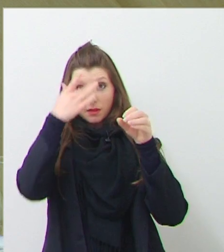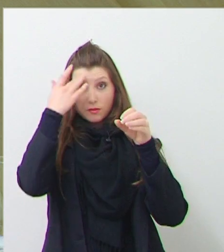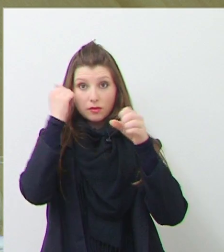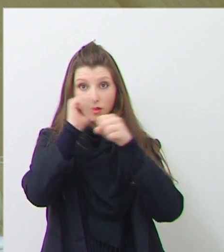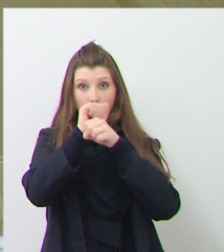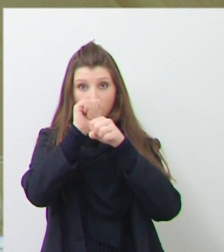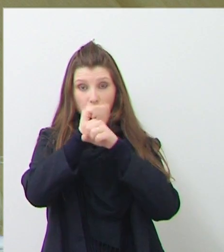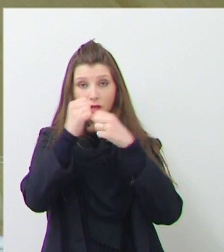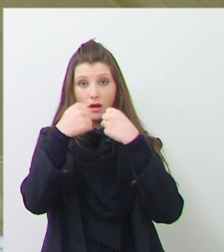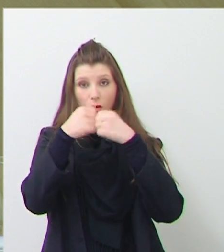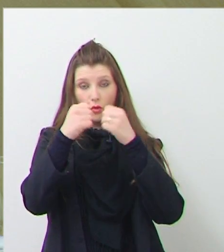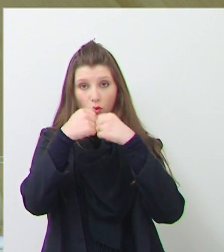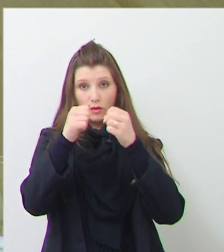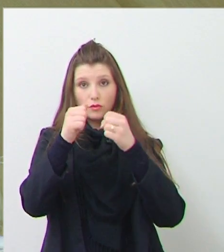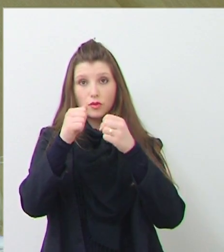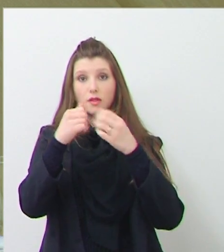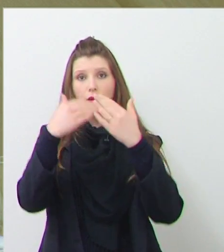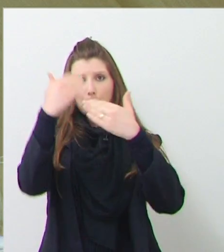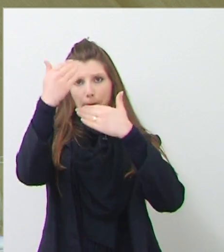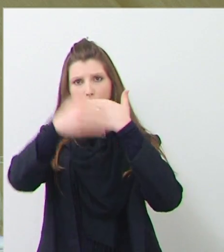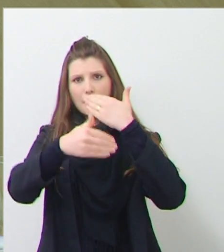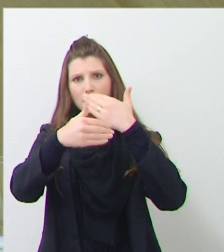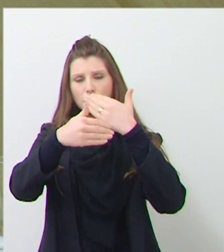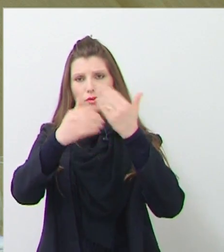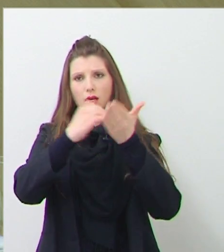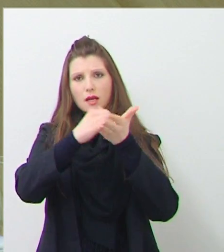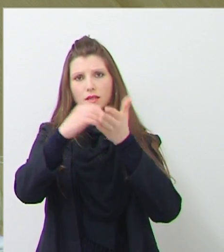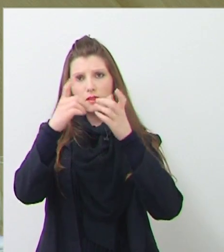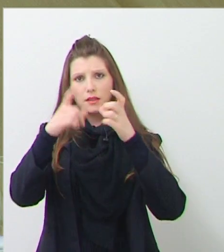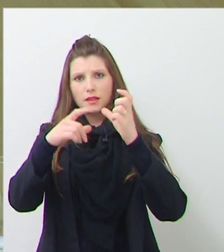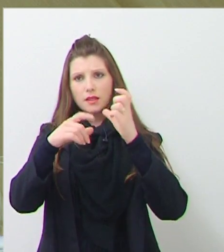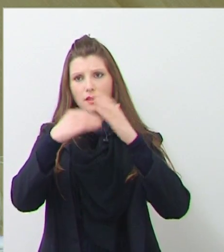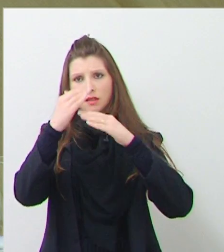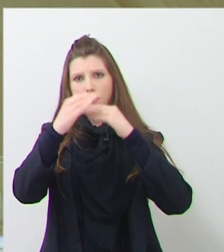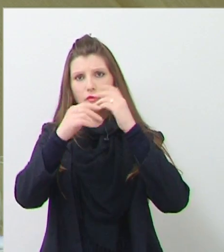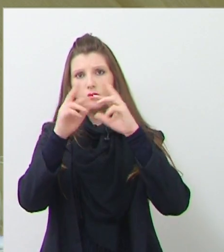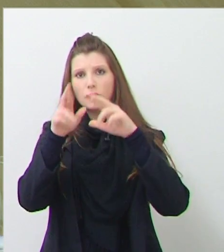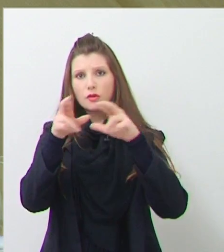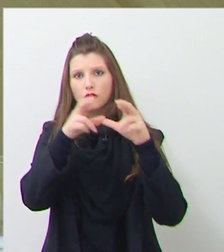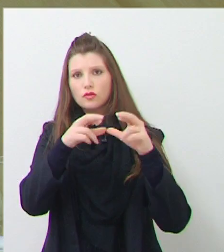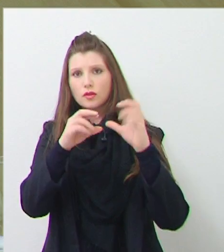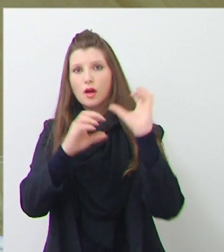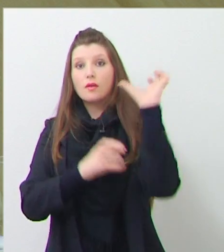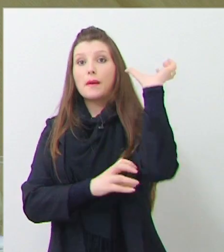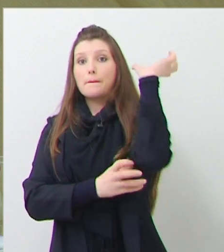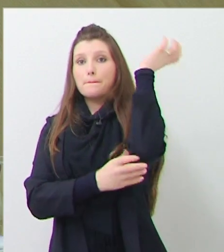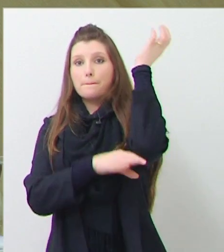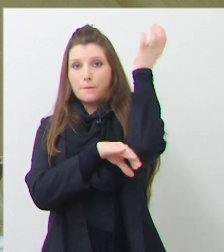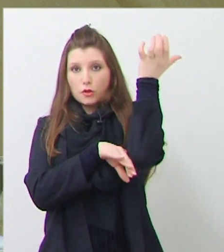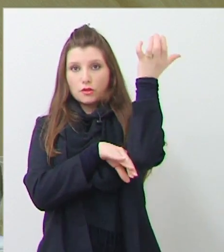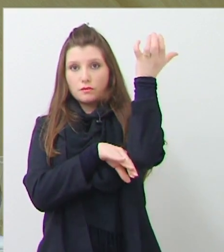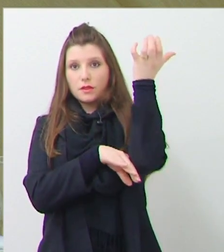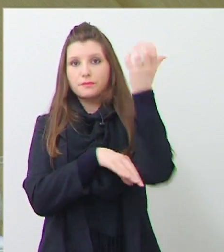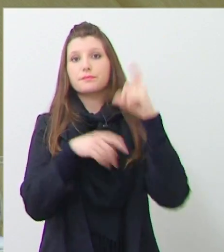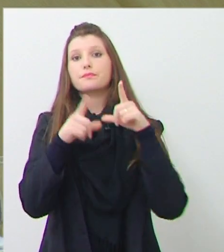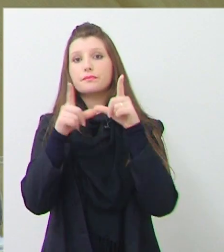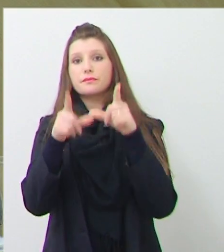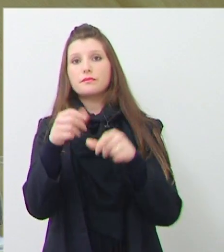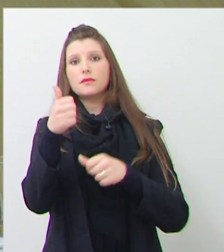General Oswaldo Pinto da Veiga, de frente à Secretaria de Desenvolvimento Regional, bairro Próspera. Requerimento